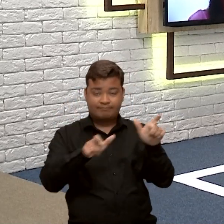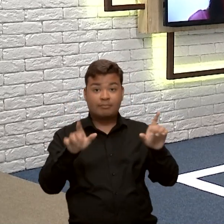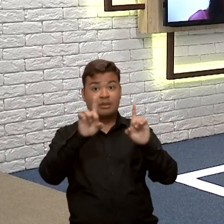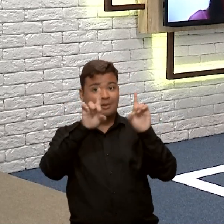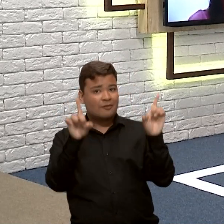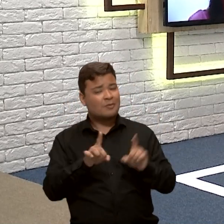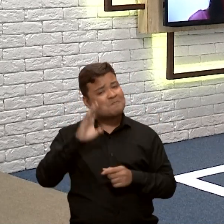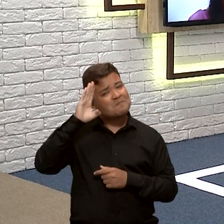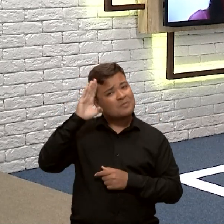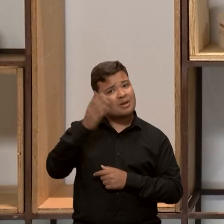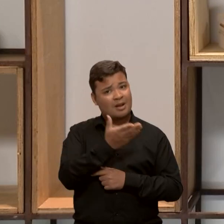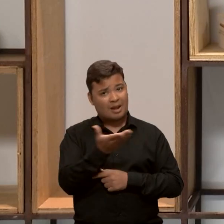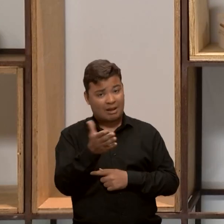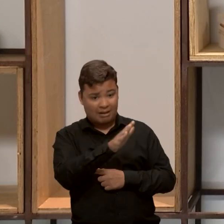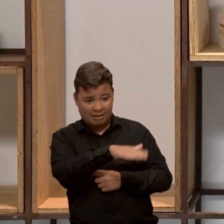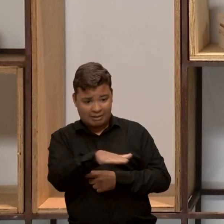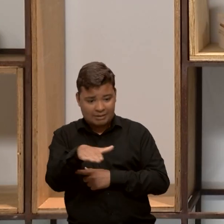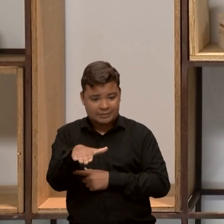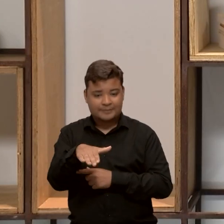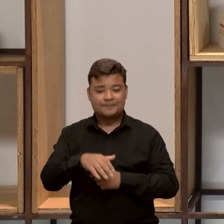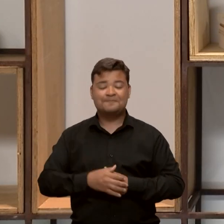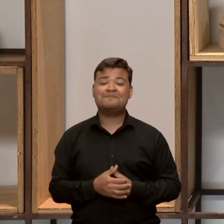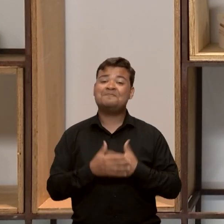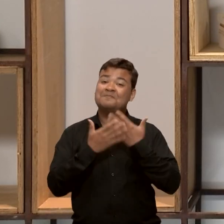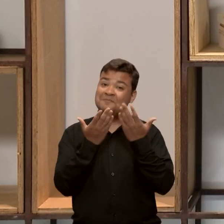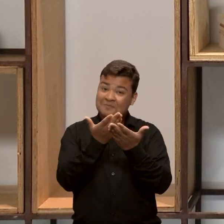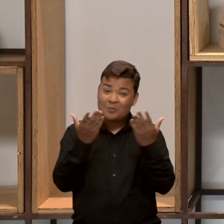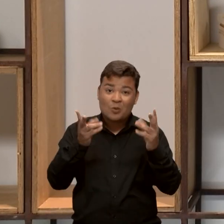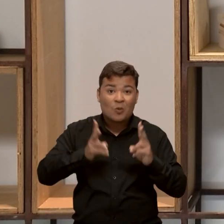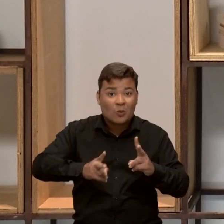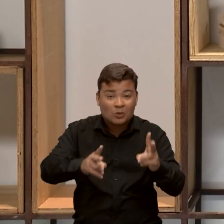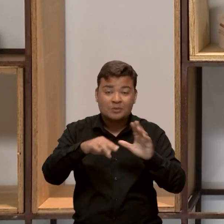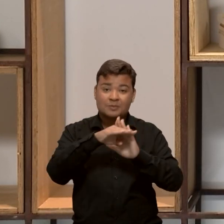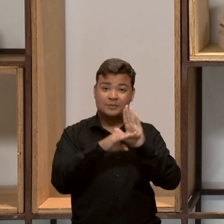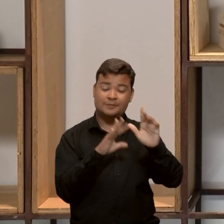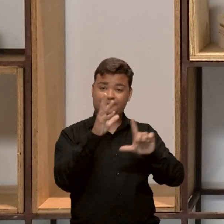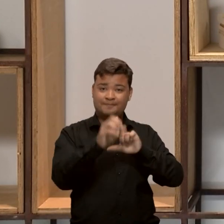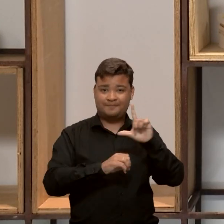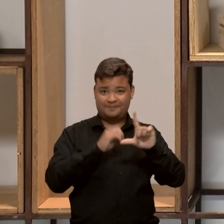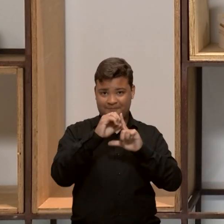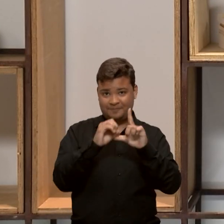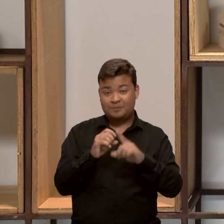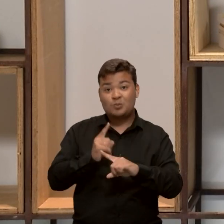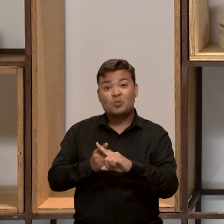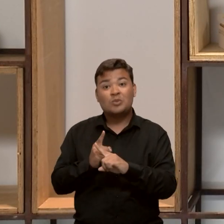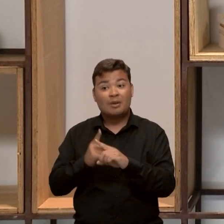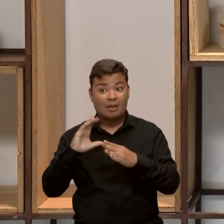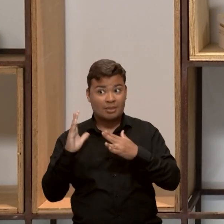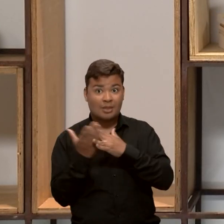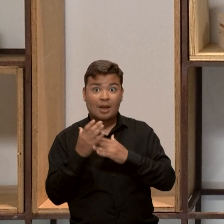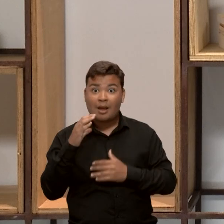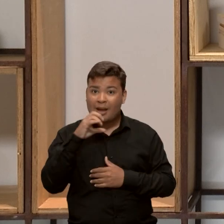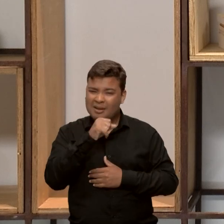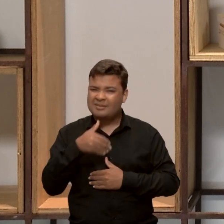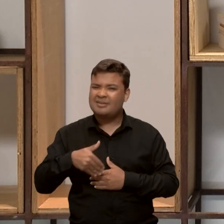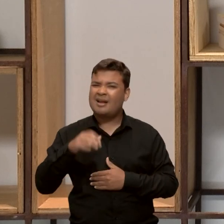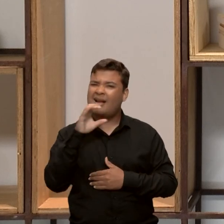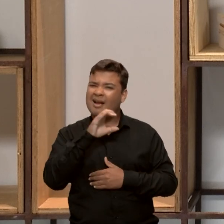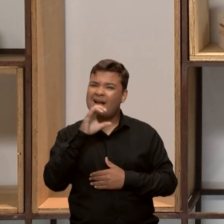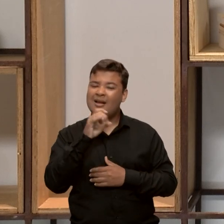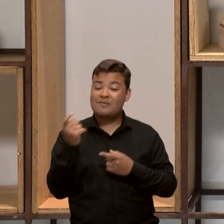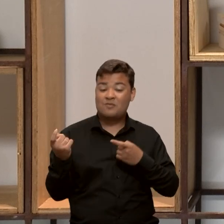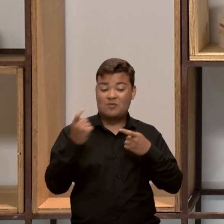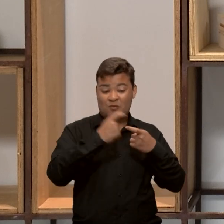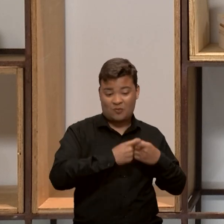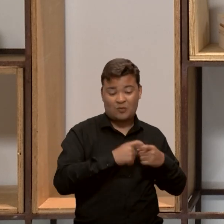às crianças. Por isso, eu te convido a continuar com a gente no Mundo FG, porque o nosso intervalo é bem rapidinho. Daqui a pouco a gente volta para falar